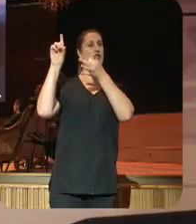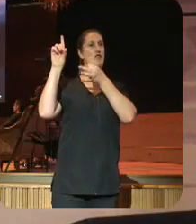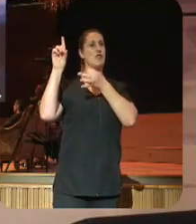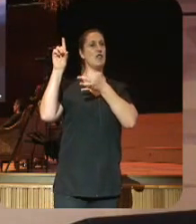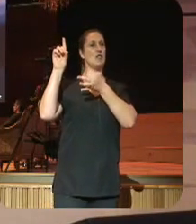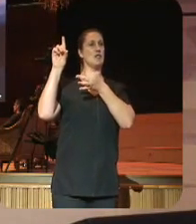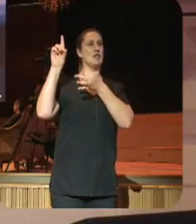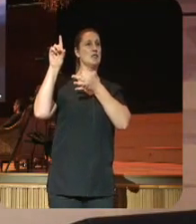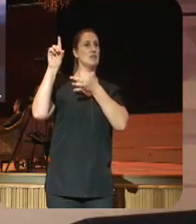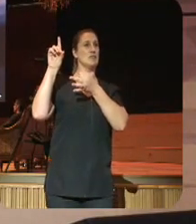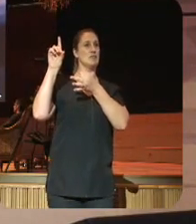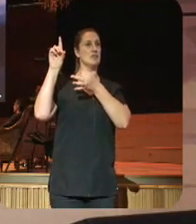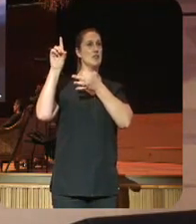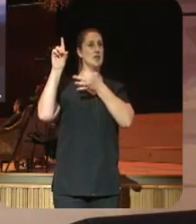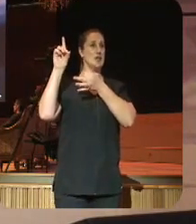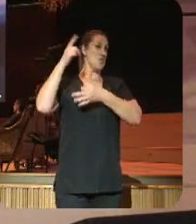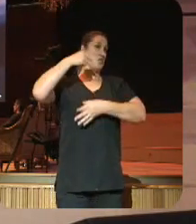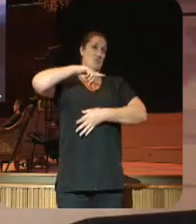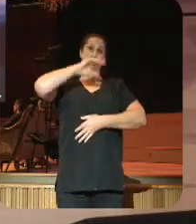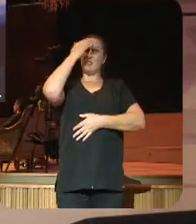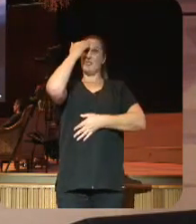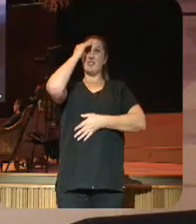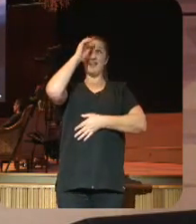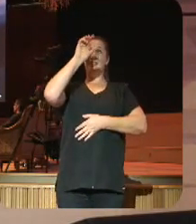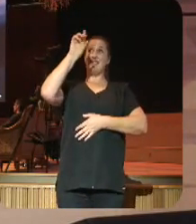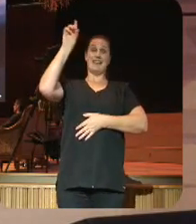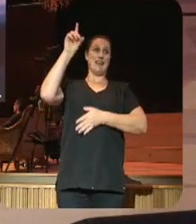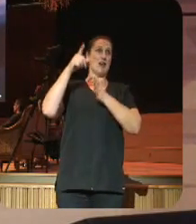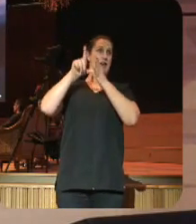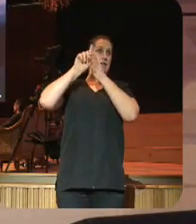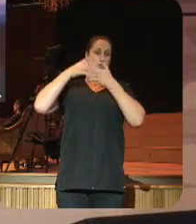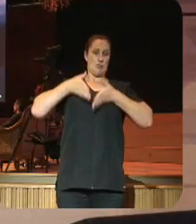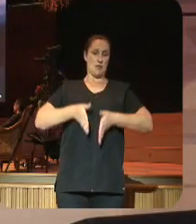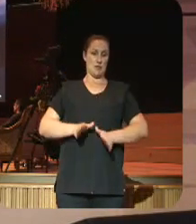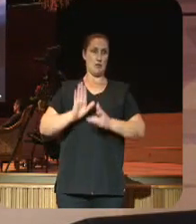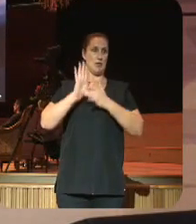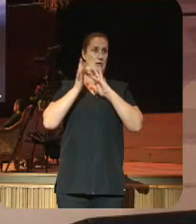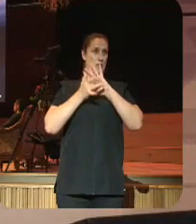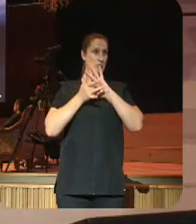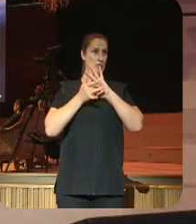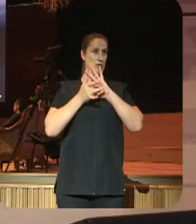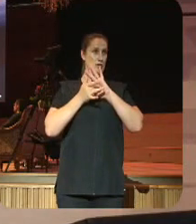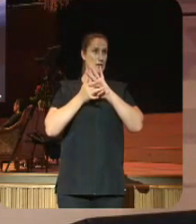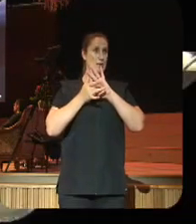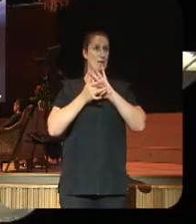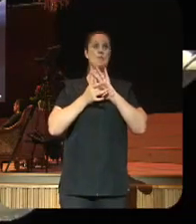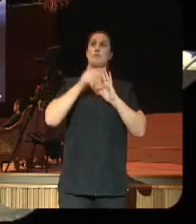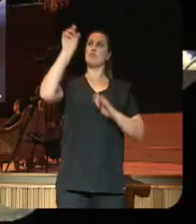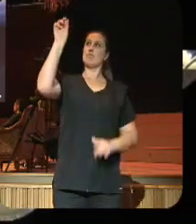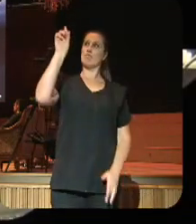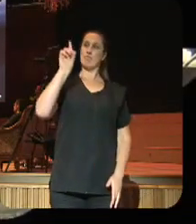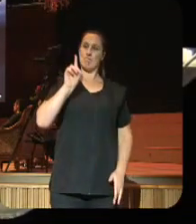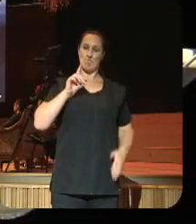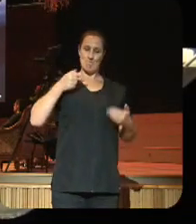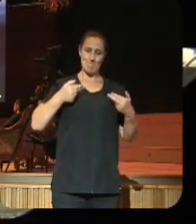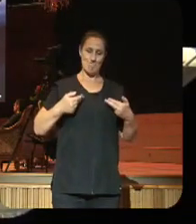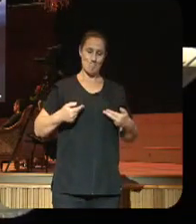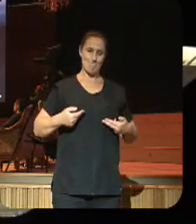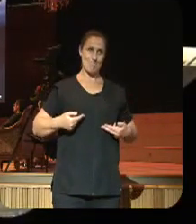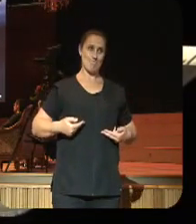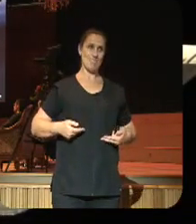daquele que a gente não conseguia entender tão grandemente. E é na encarnação que o próprio Criador